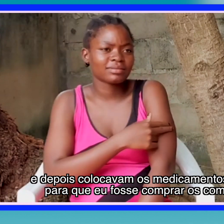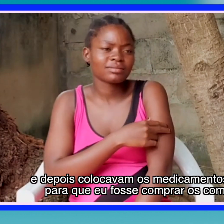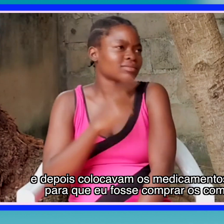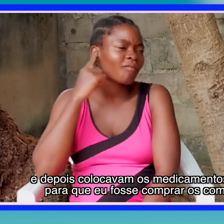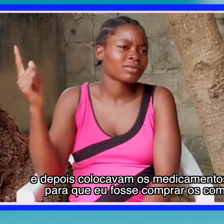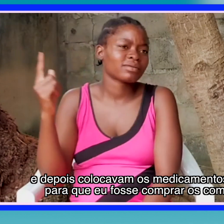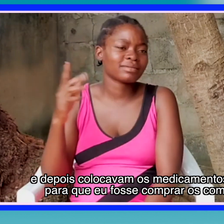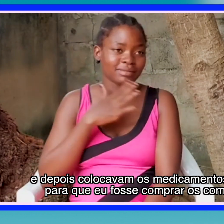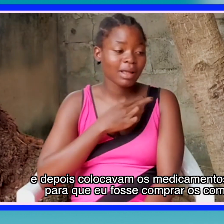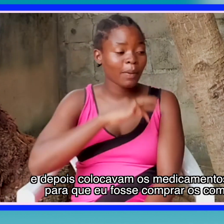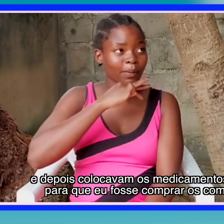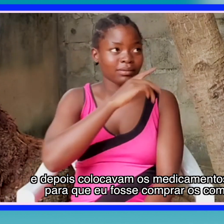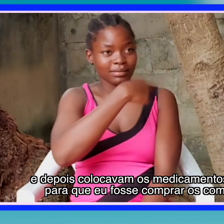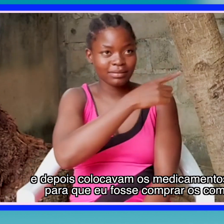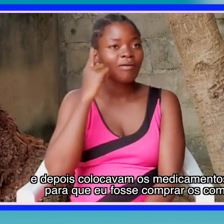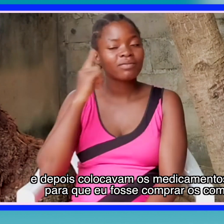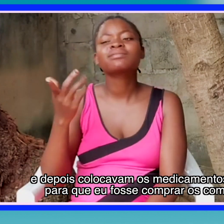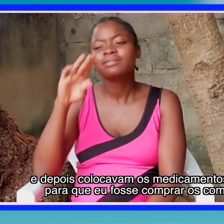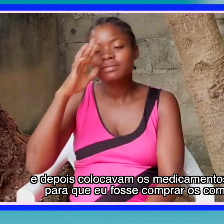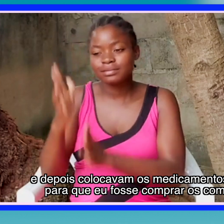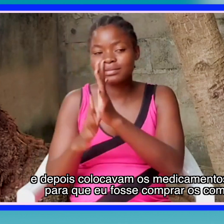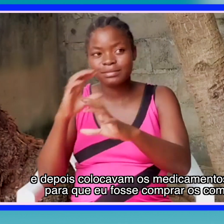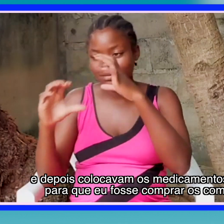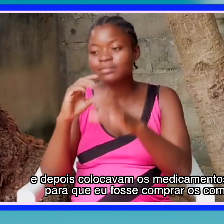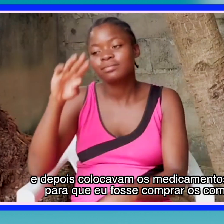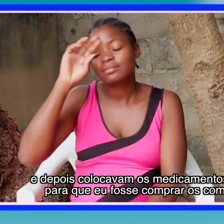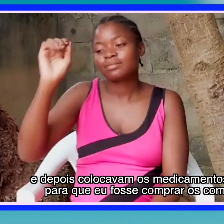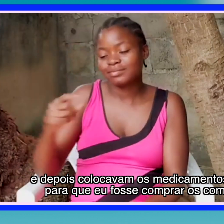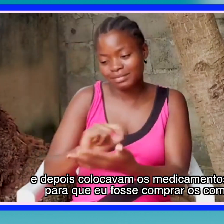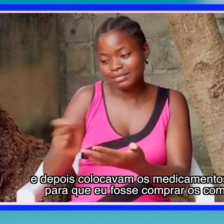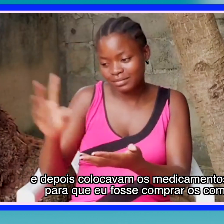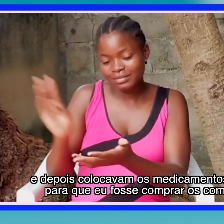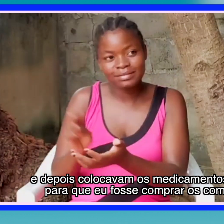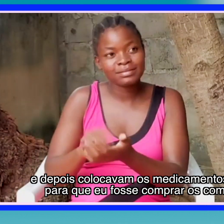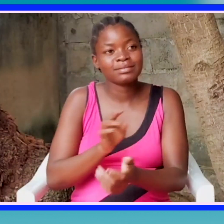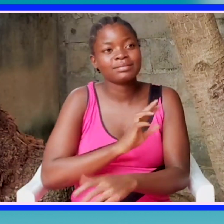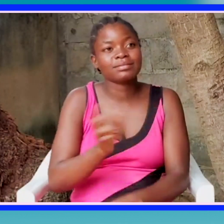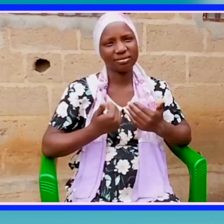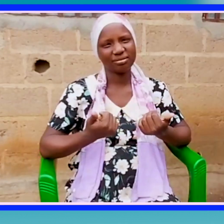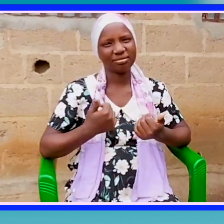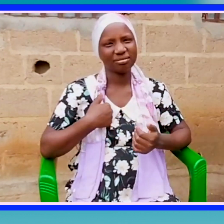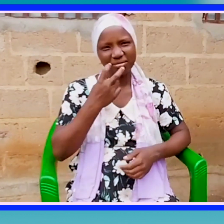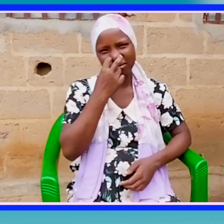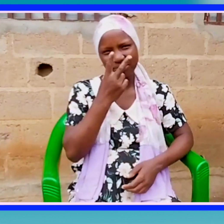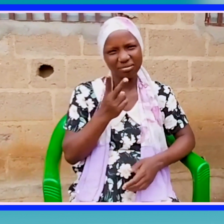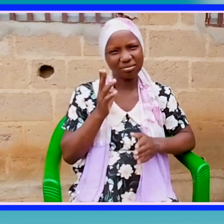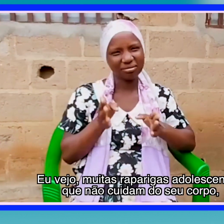depois colocavam os medicamentos na receita para que eu fosse comprar os comprimidos.